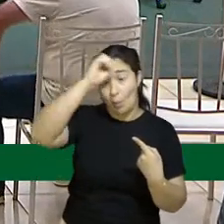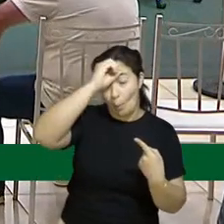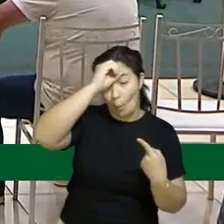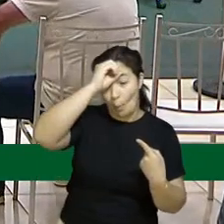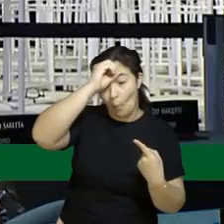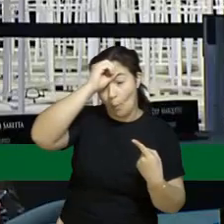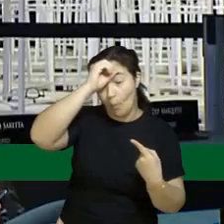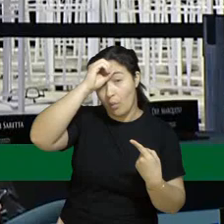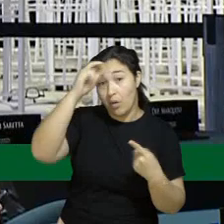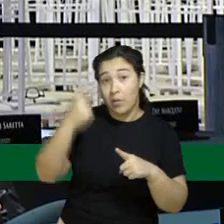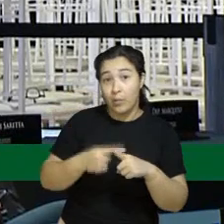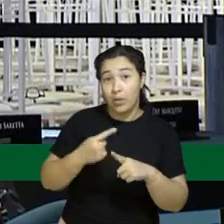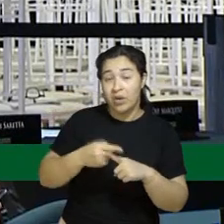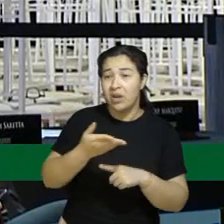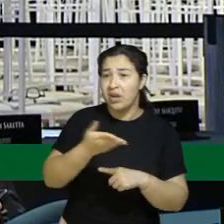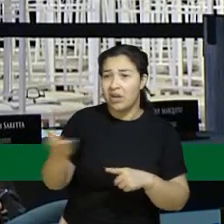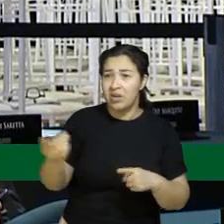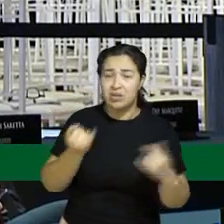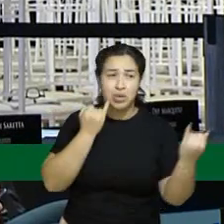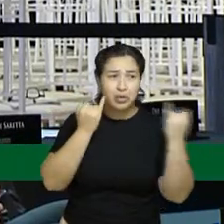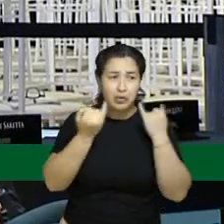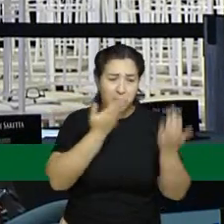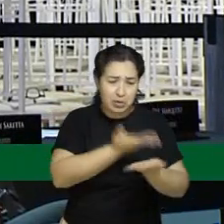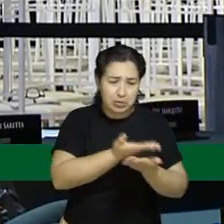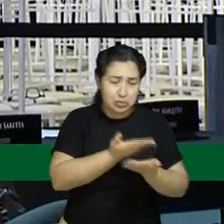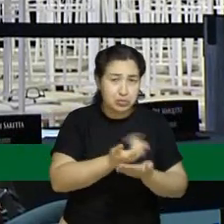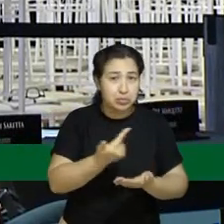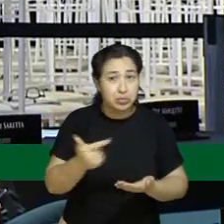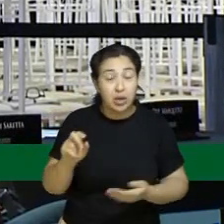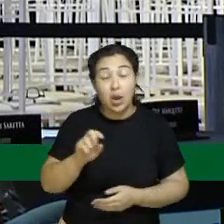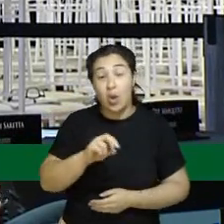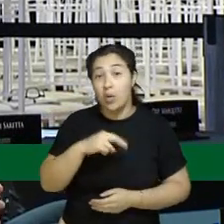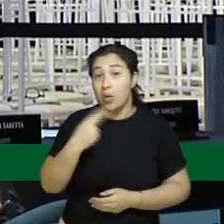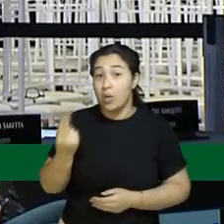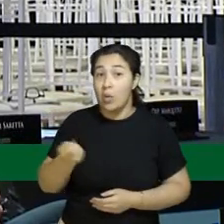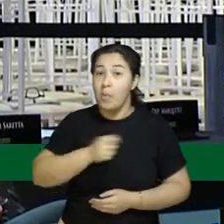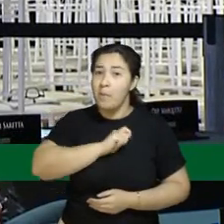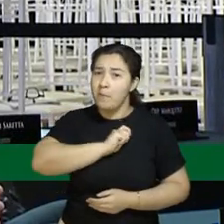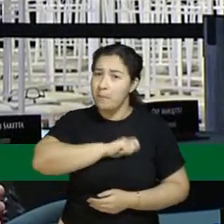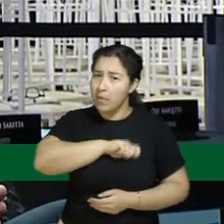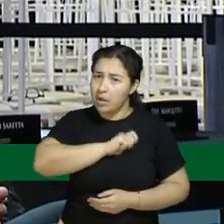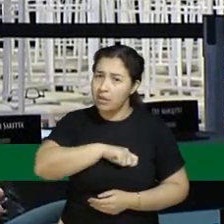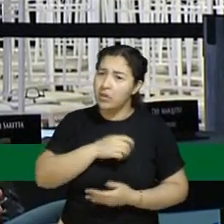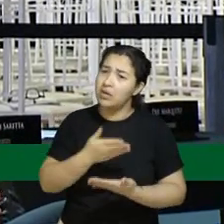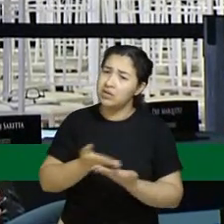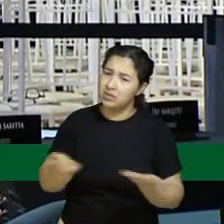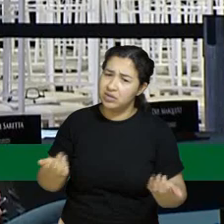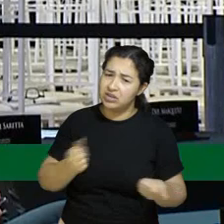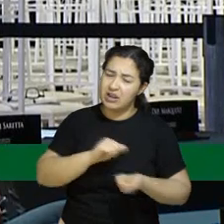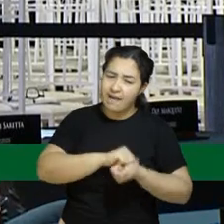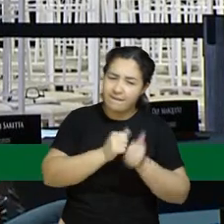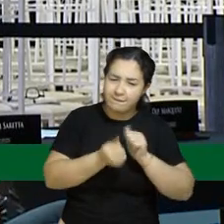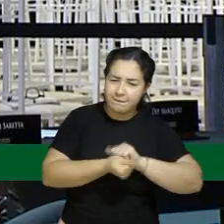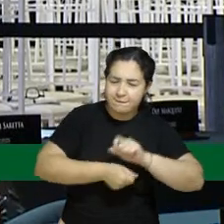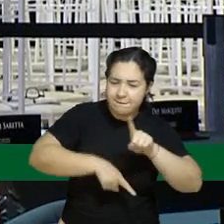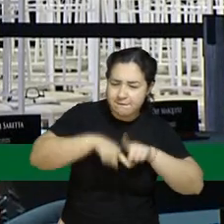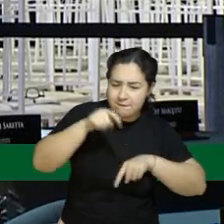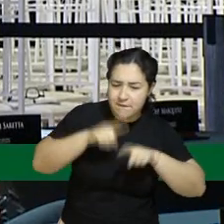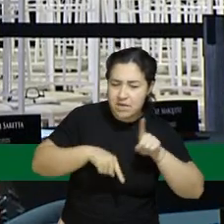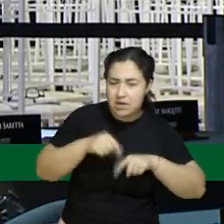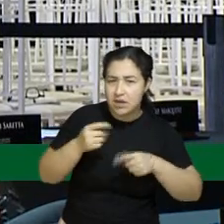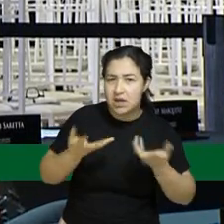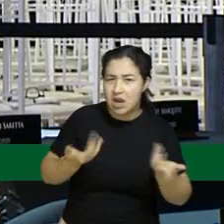ignorância no sentido de ignorar os fatos, ou é muita maldade para distorcer os fatos e com má fé distorcer a verdade. O